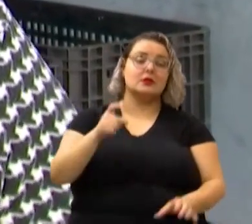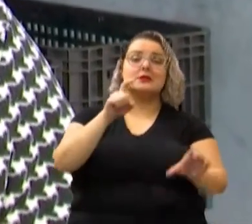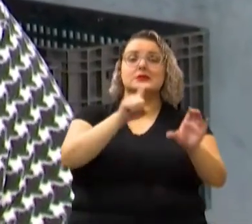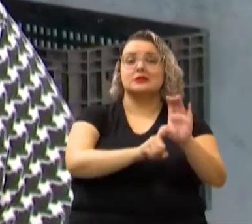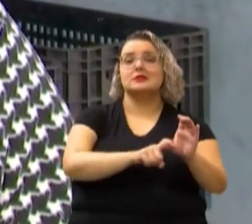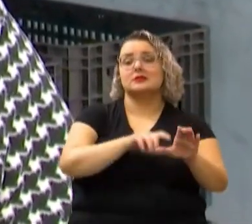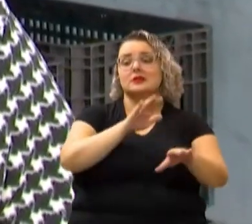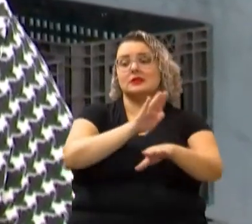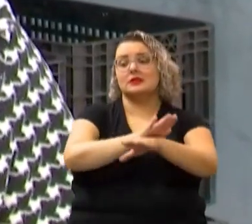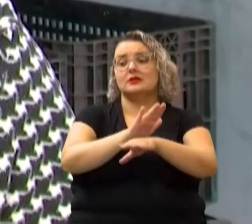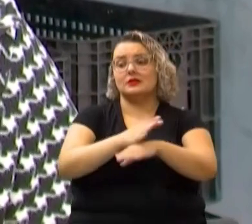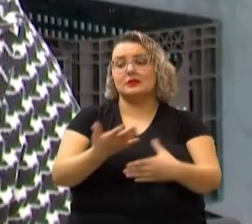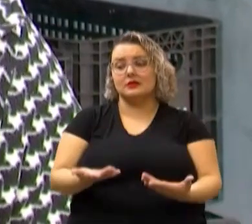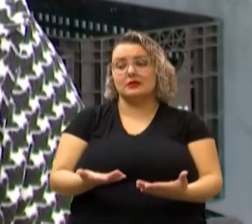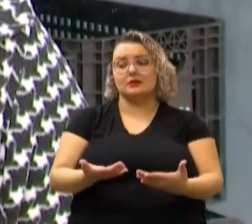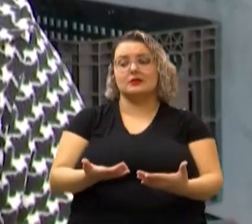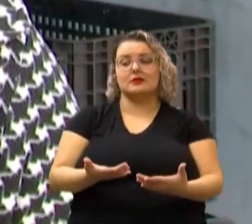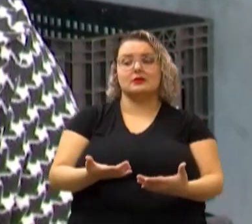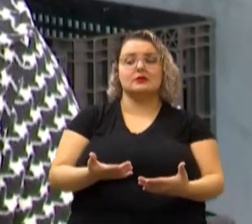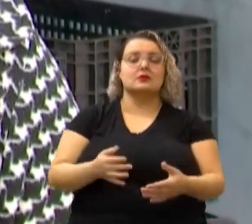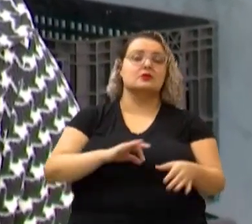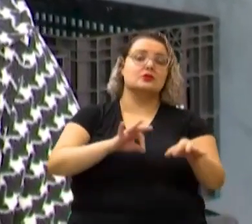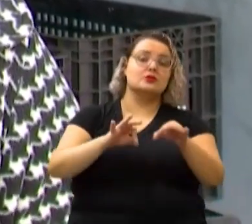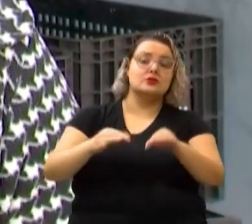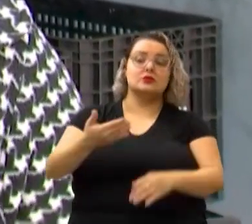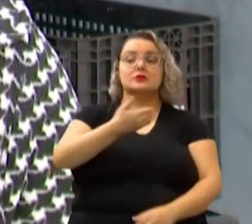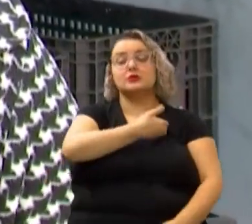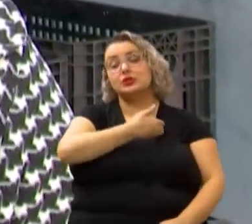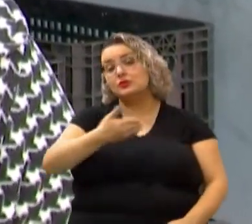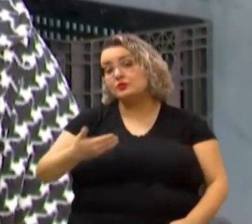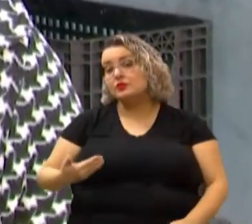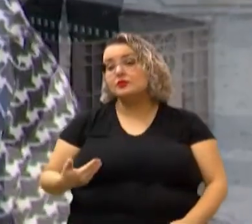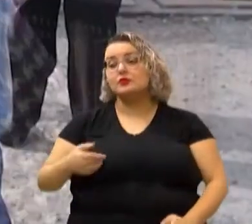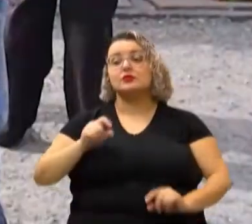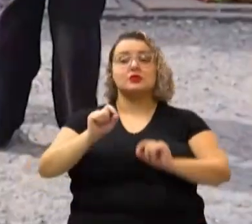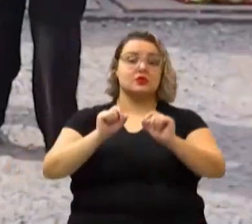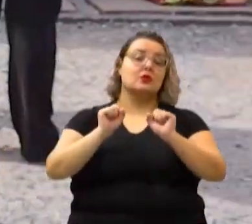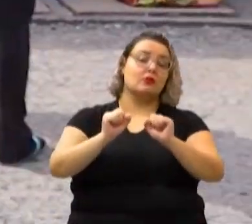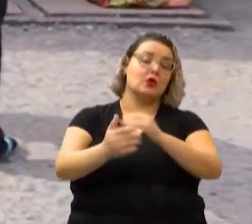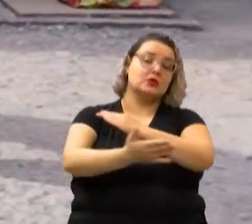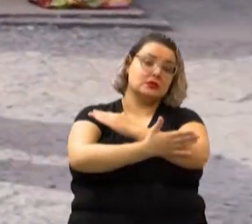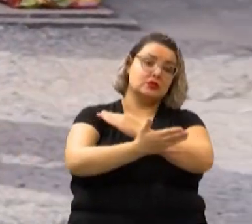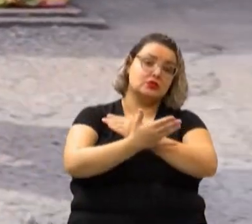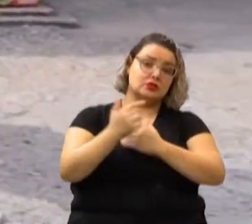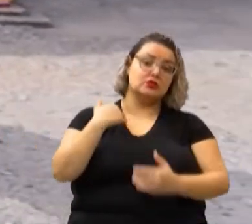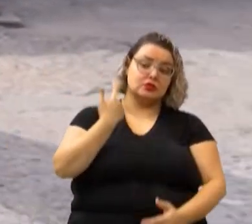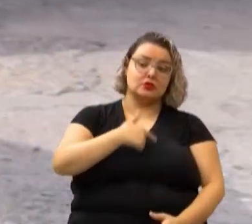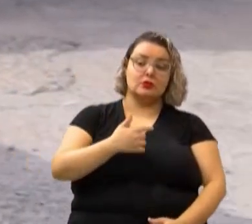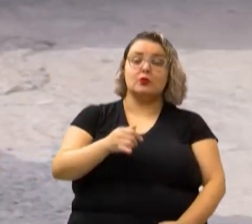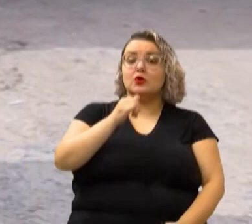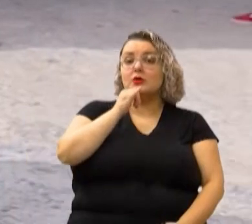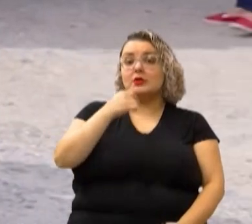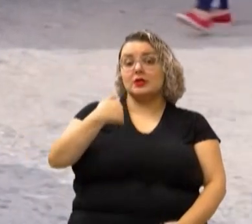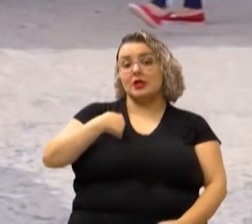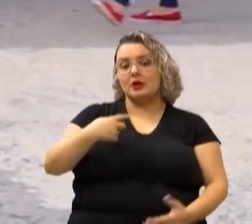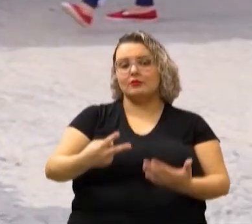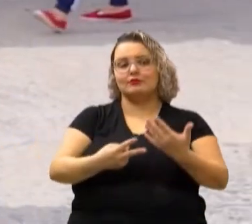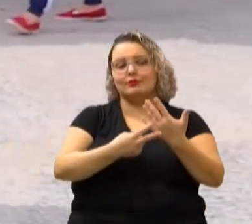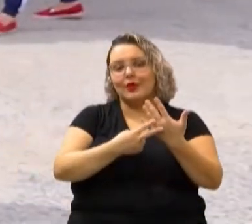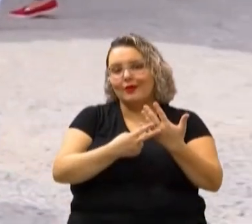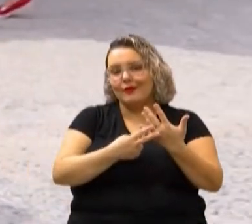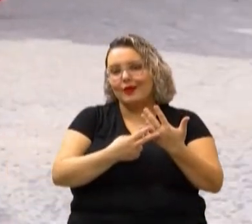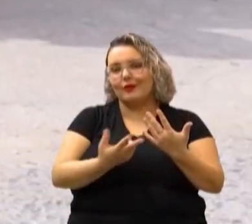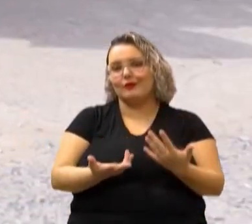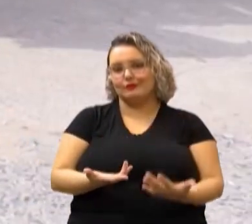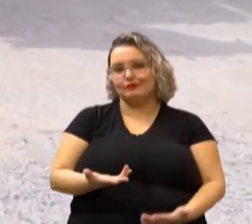a gente depende muito de ajuda dos planos do governo, de quem possa ajudar a gente, né? Por exemplo,